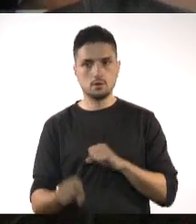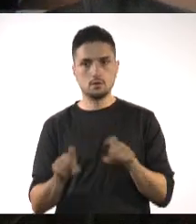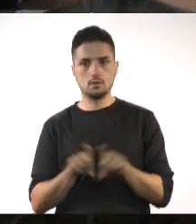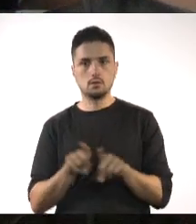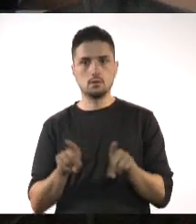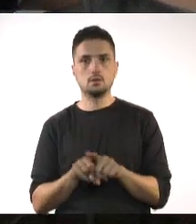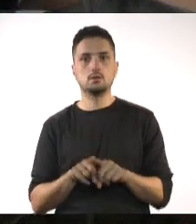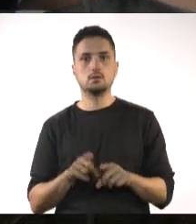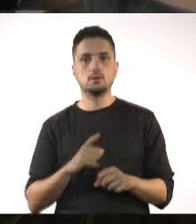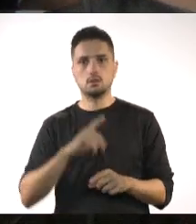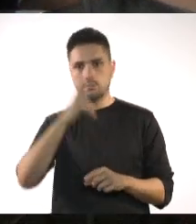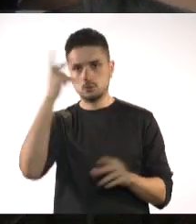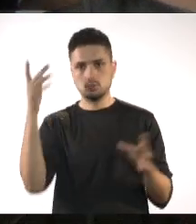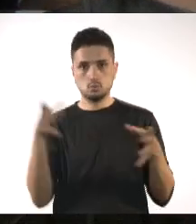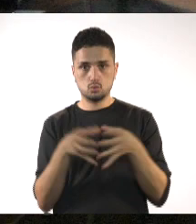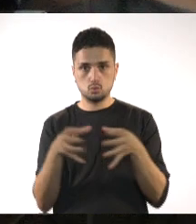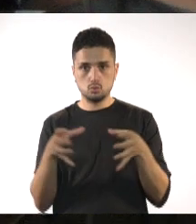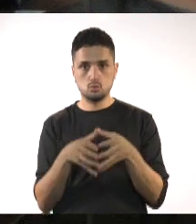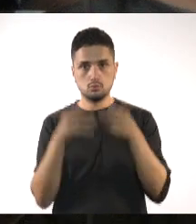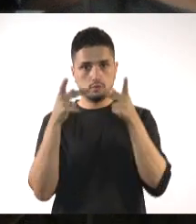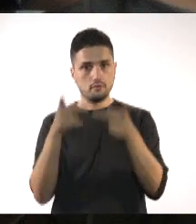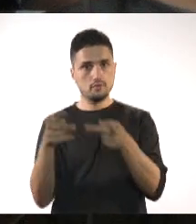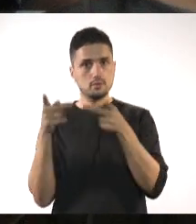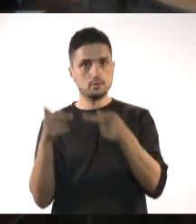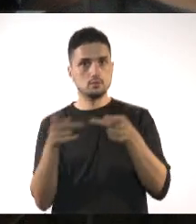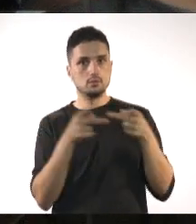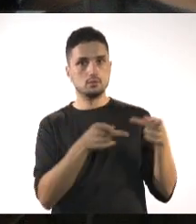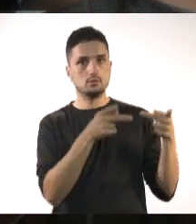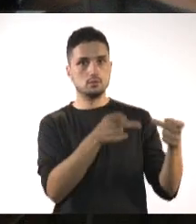de visitadores.